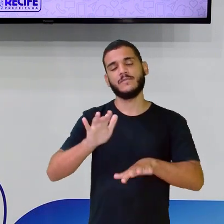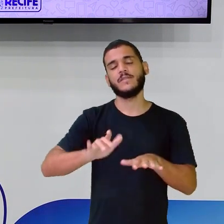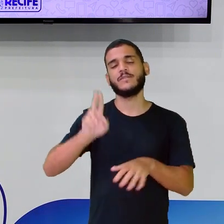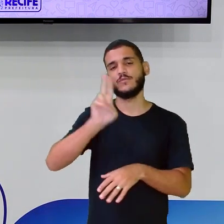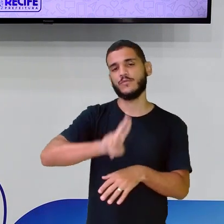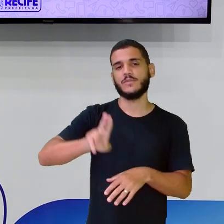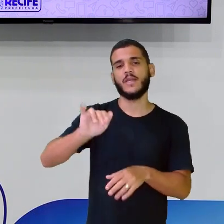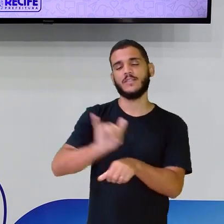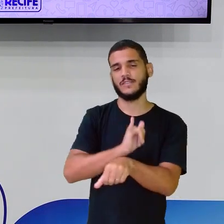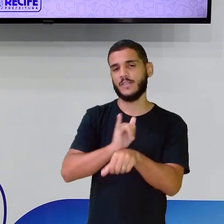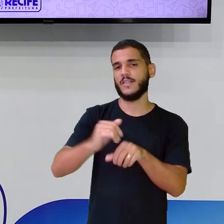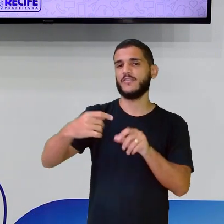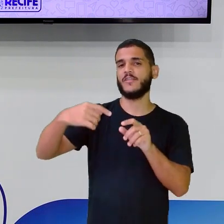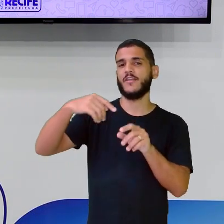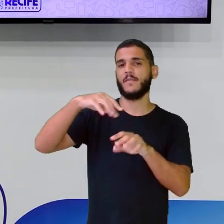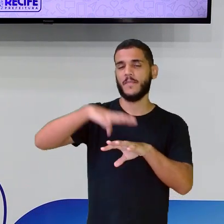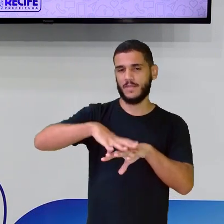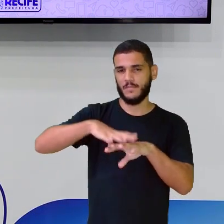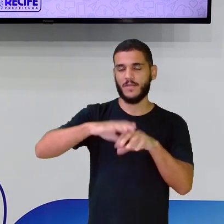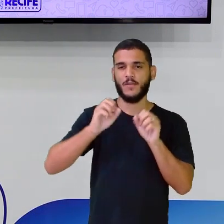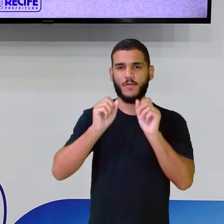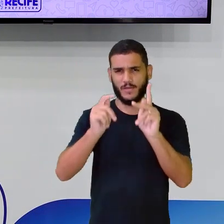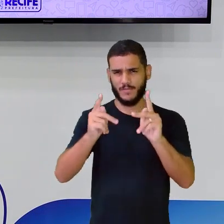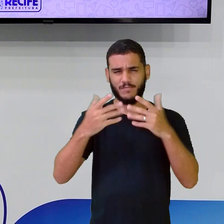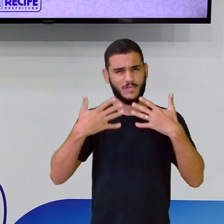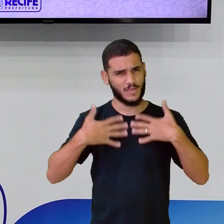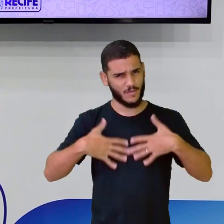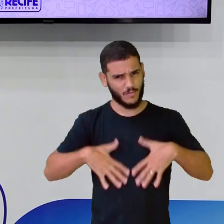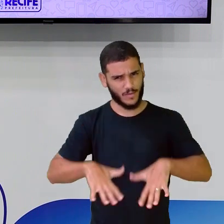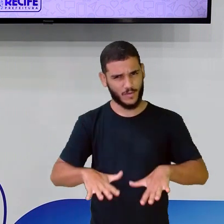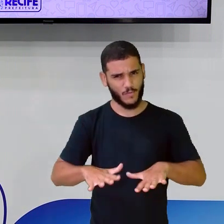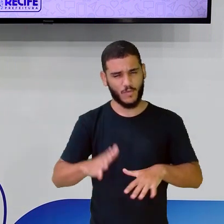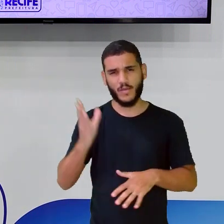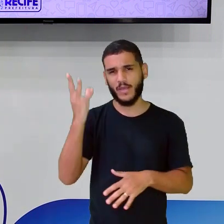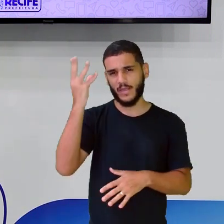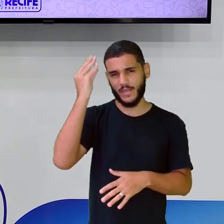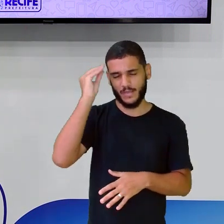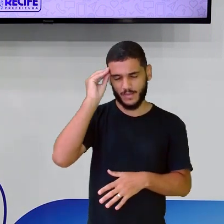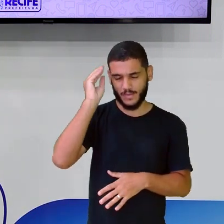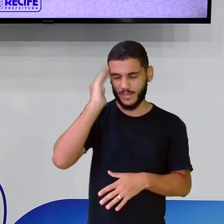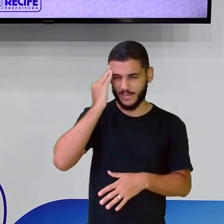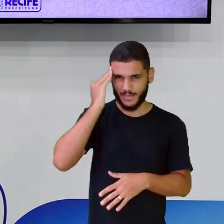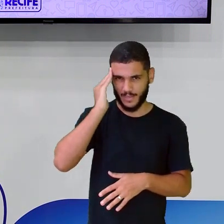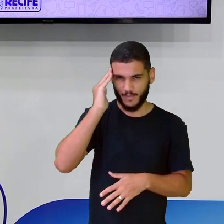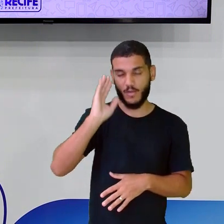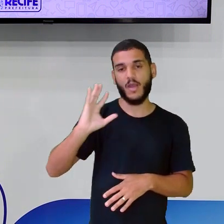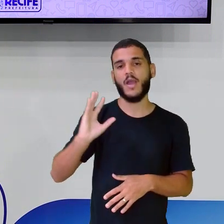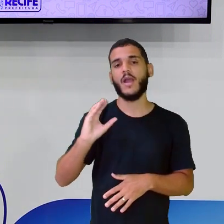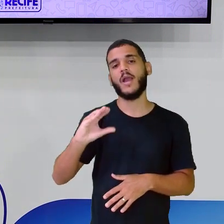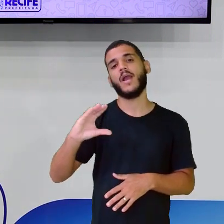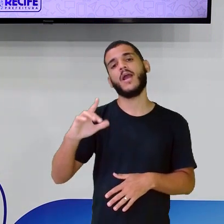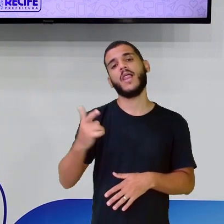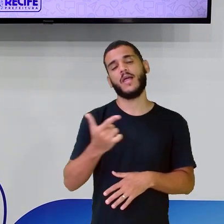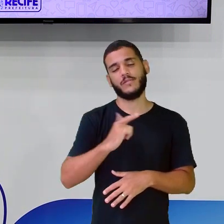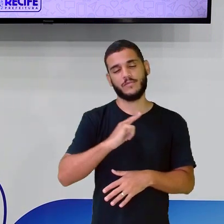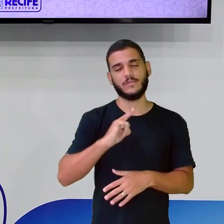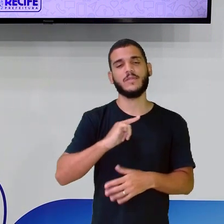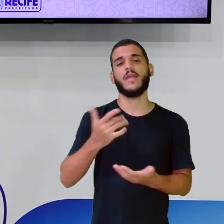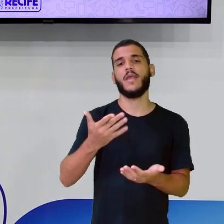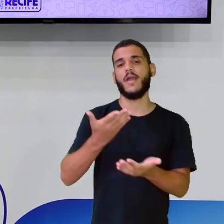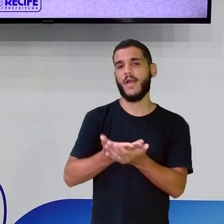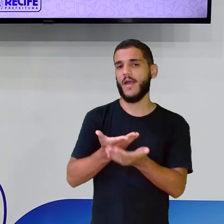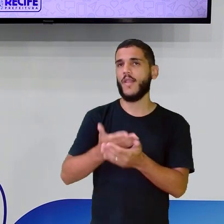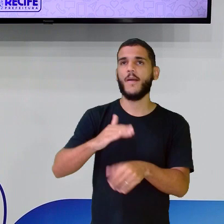as operações matemáticas. Tranquilo? Deu para compreender? Claro que eu trarei mais aulas sobre leitura